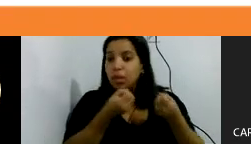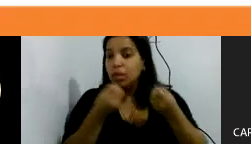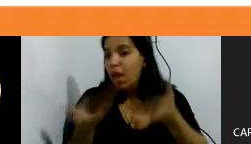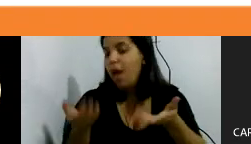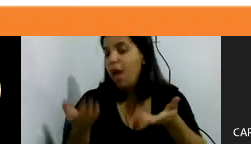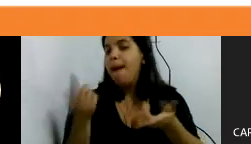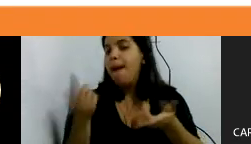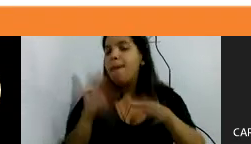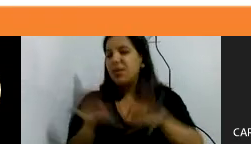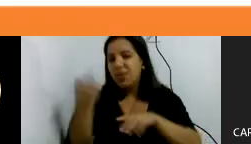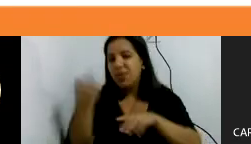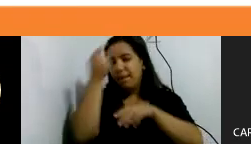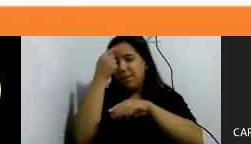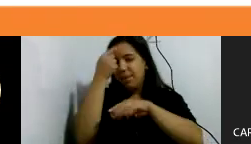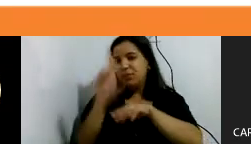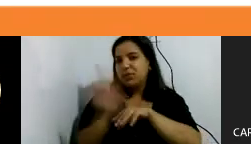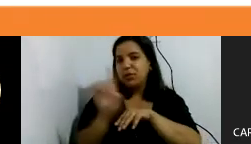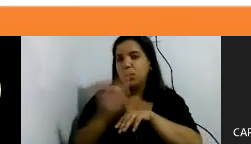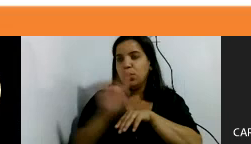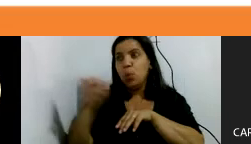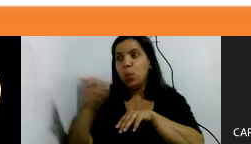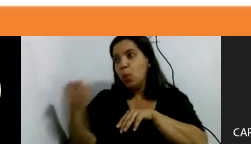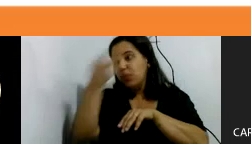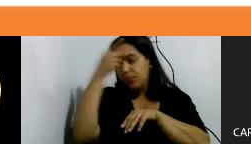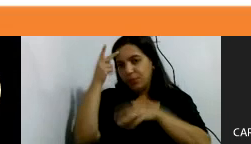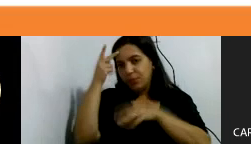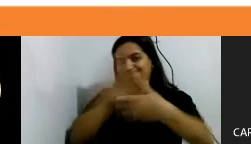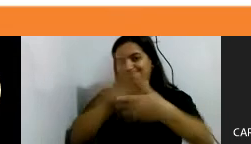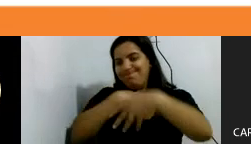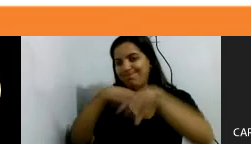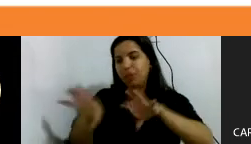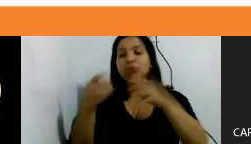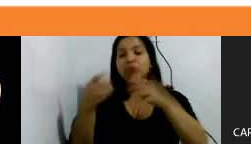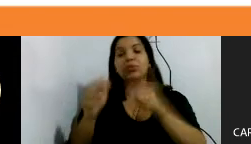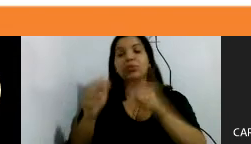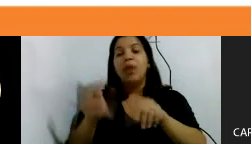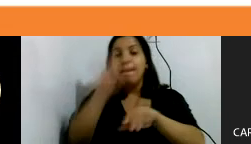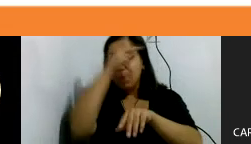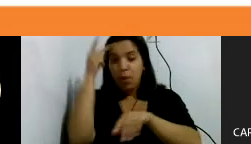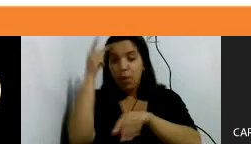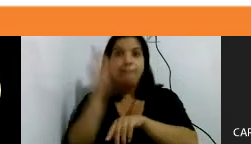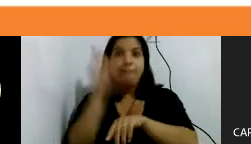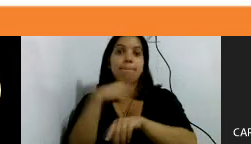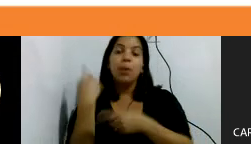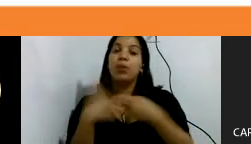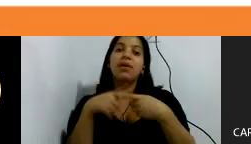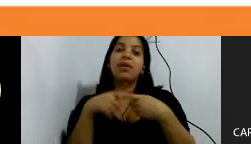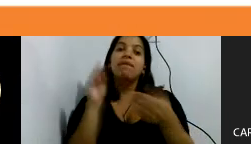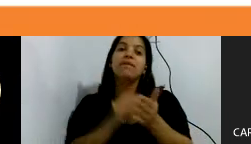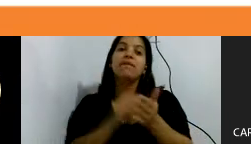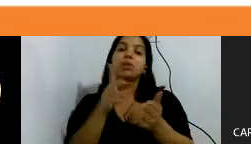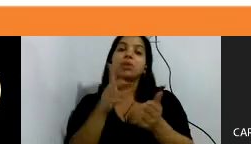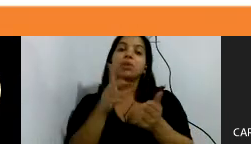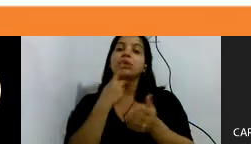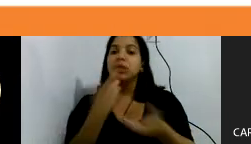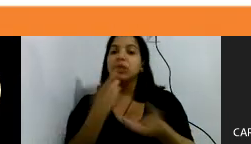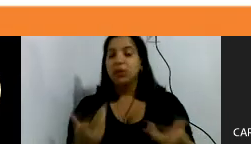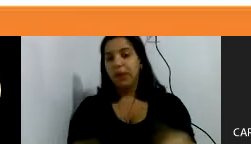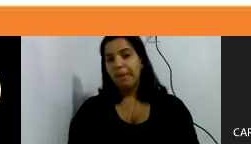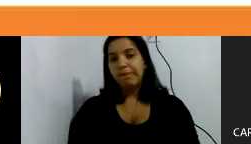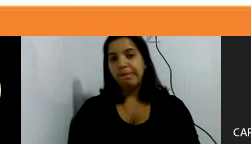gente não pensa no outro. Então, existem muitas pessoas que morrem até hoje por falta de uma bolsa de